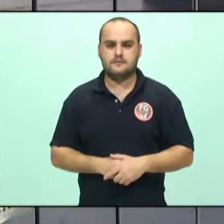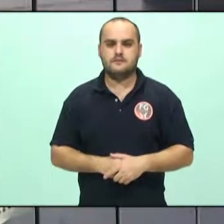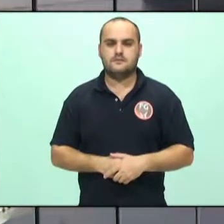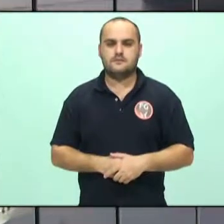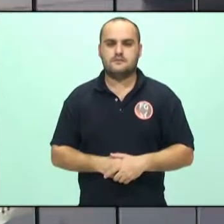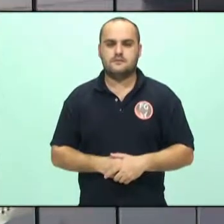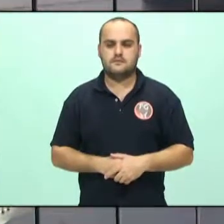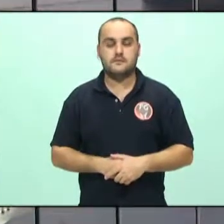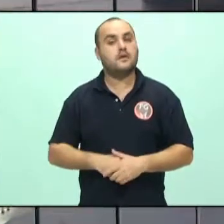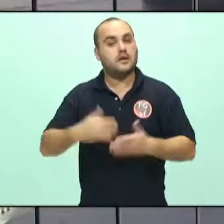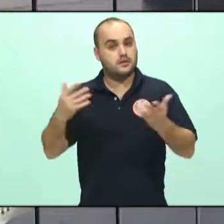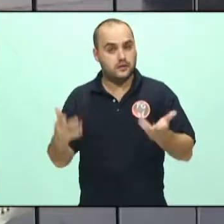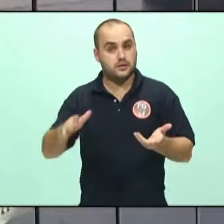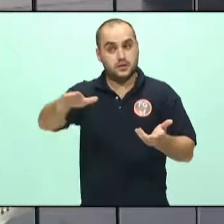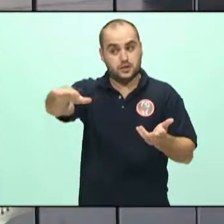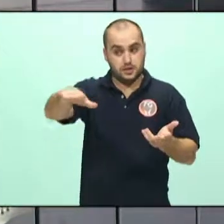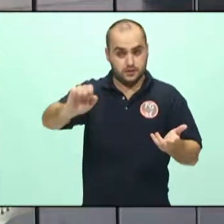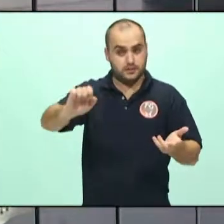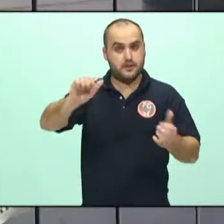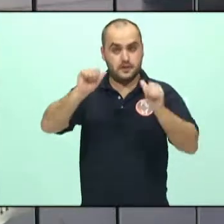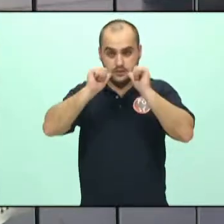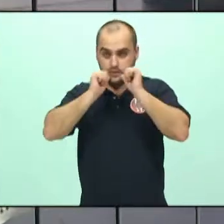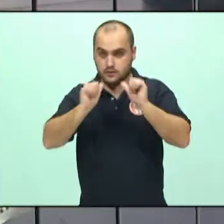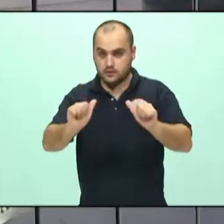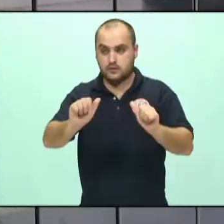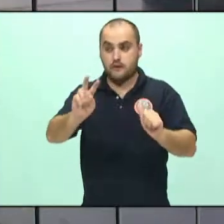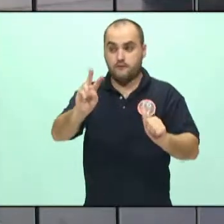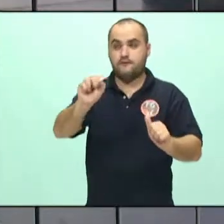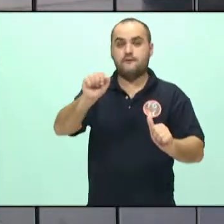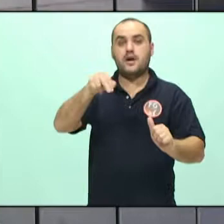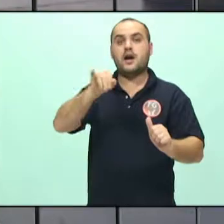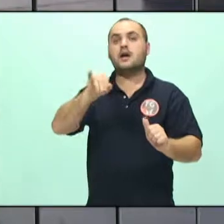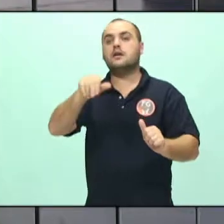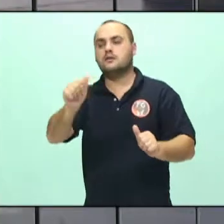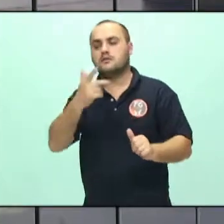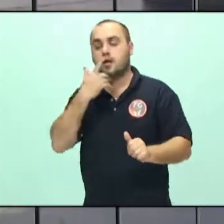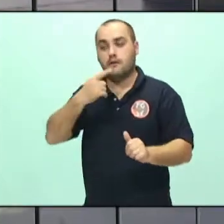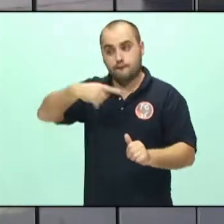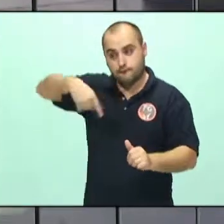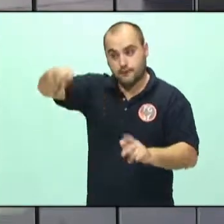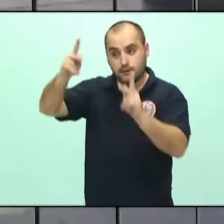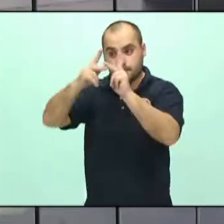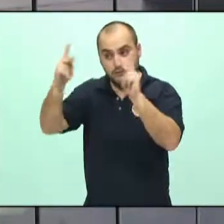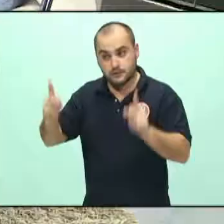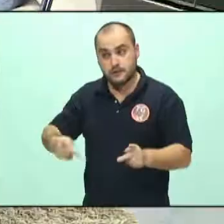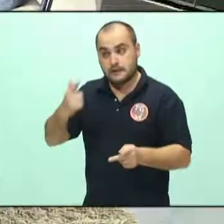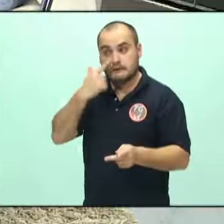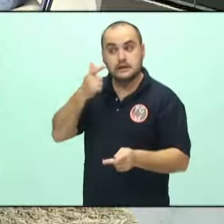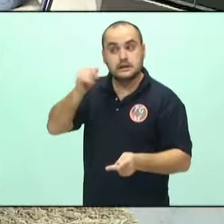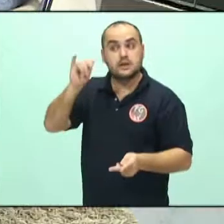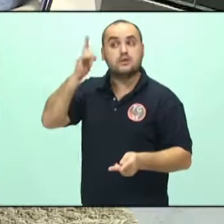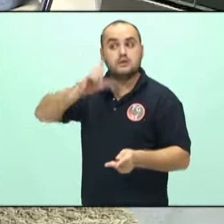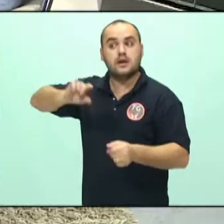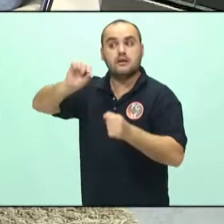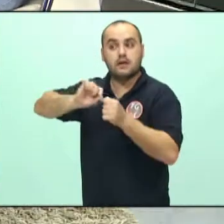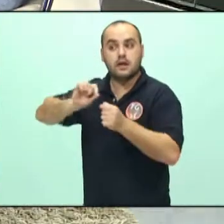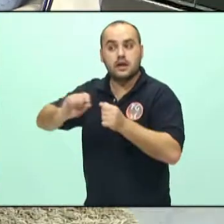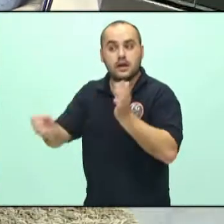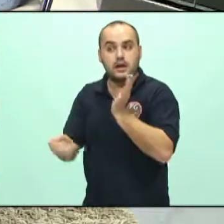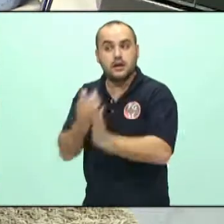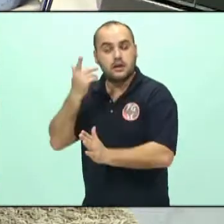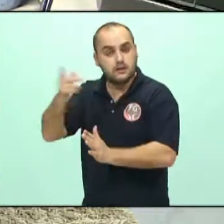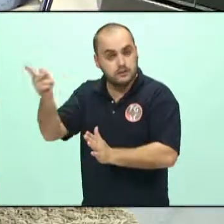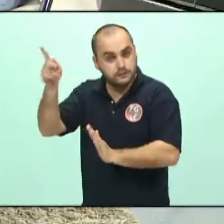Peguei, chamei a minha assessora, a Vânia, e disse, Vânia, vai na procuradoria e vê se a gente pode fazer esse projeto de lei. A Vânia consultou